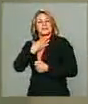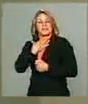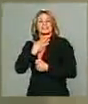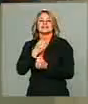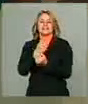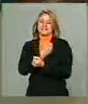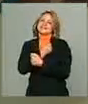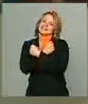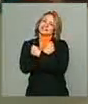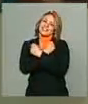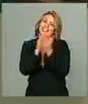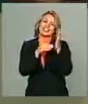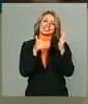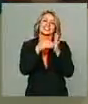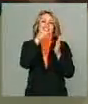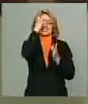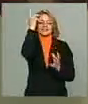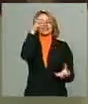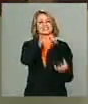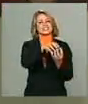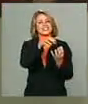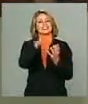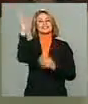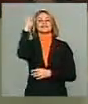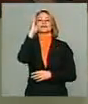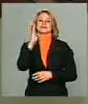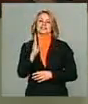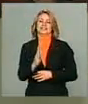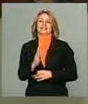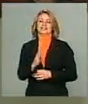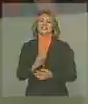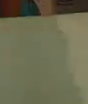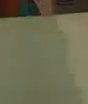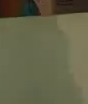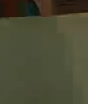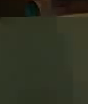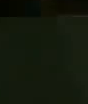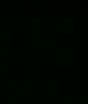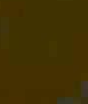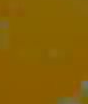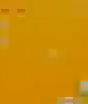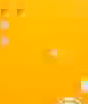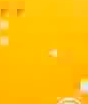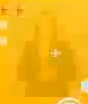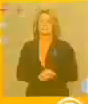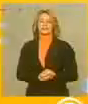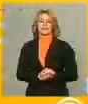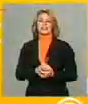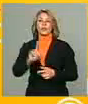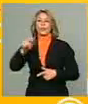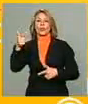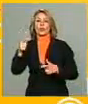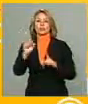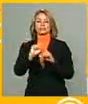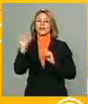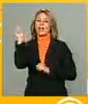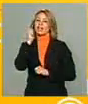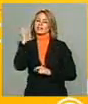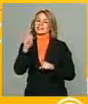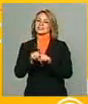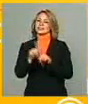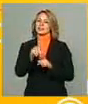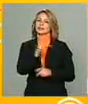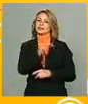fraterno a todos os idosos do Brasil uma outra Associação que o professor